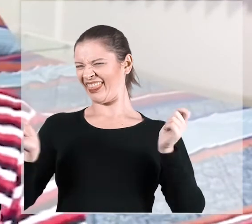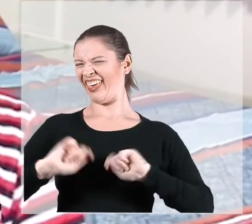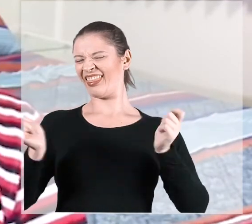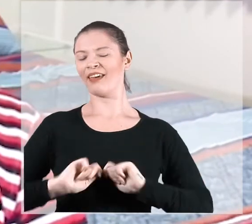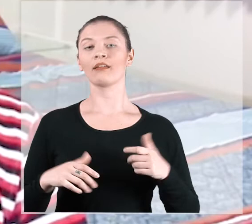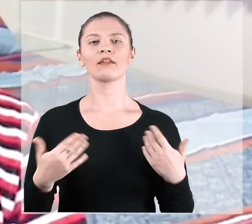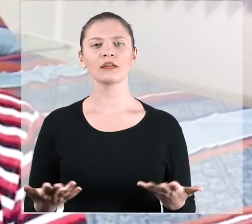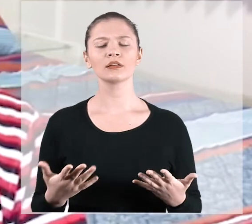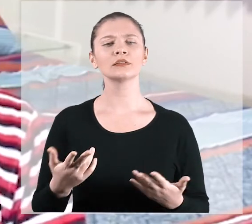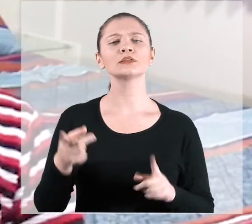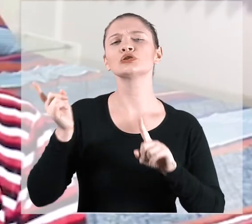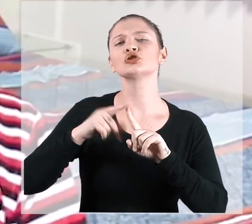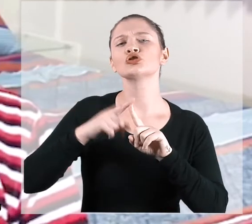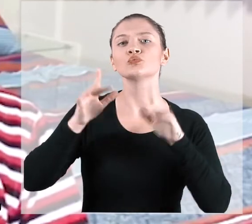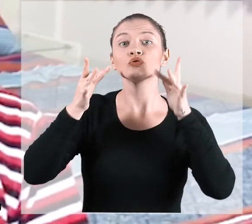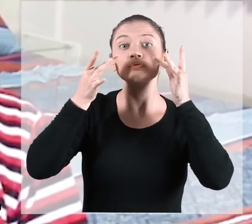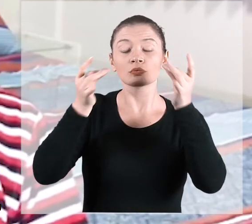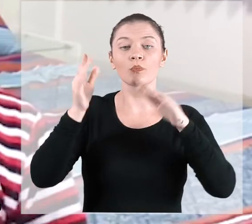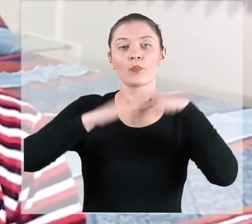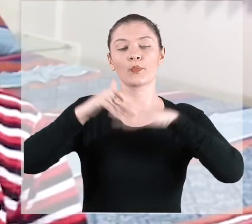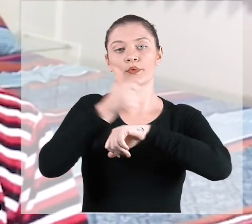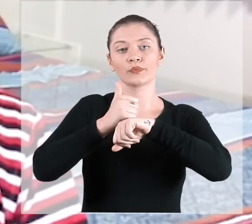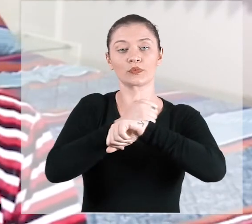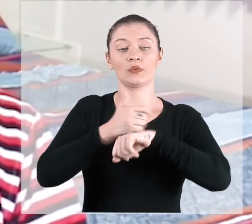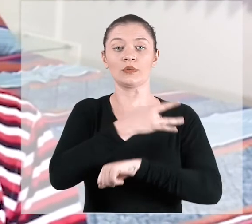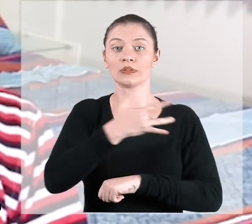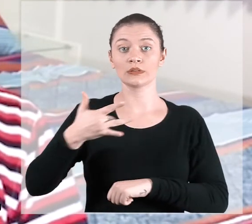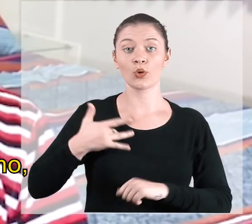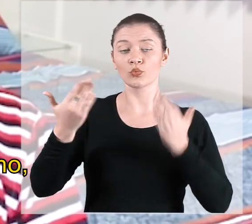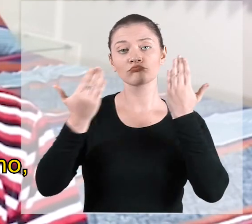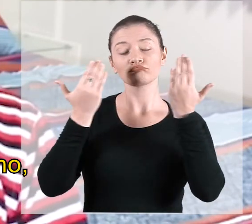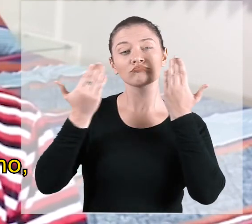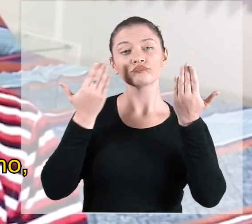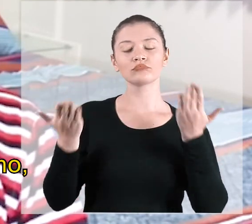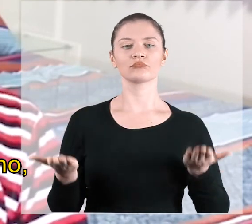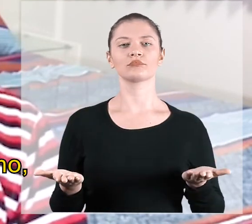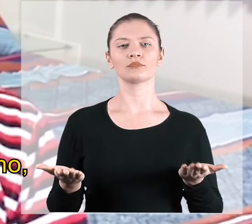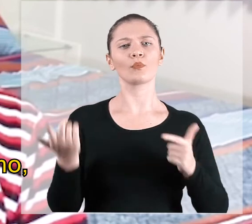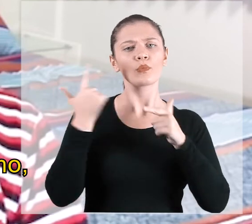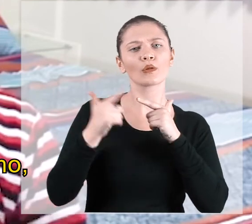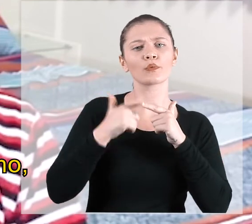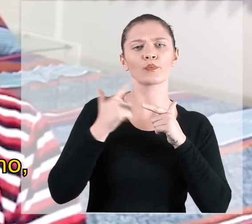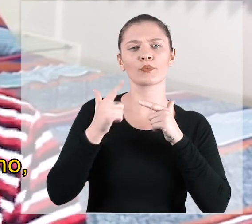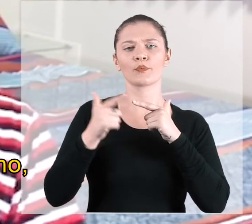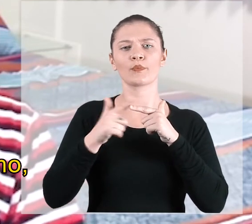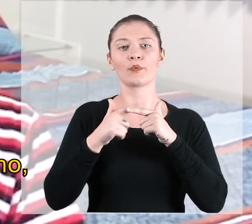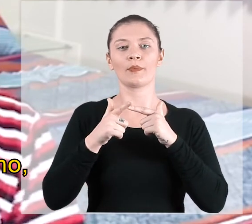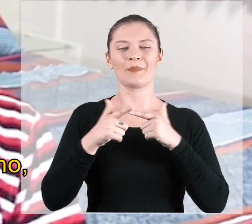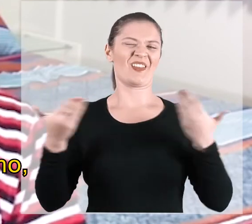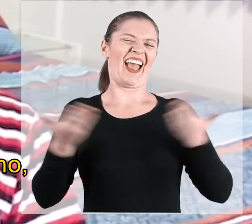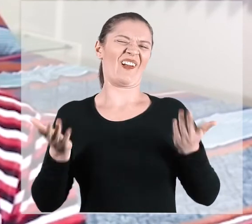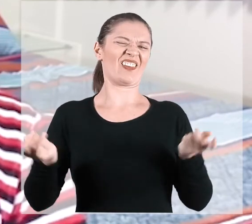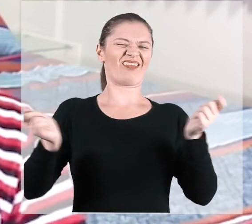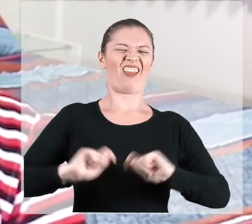vocês, os profissionais da saúde, da psiquiatria em si, com essa questão desse modismo, dessa